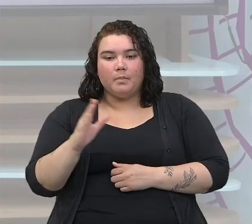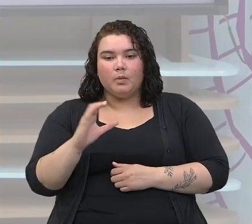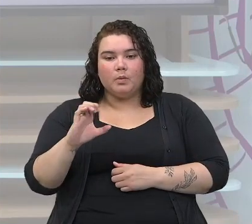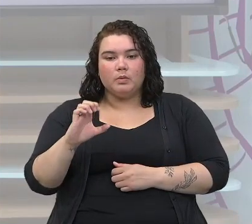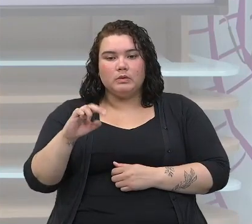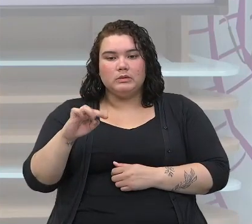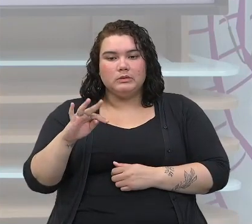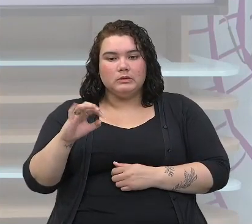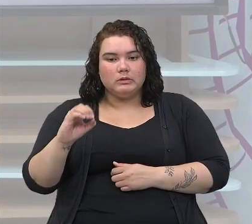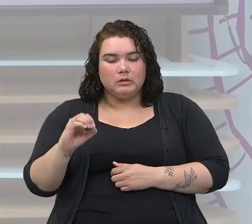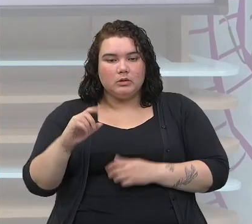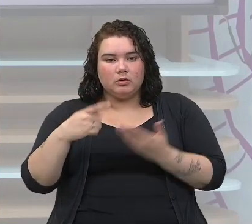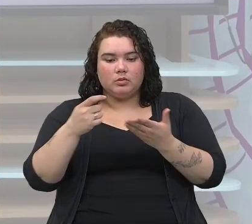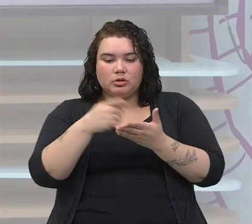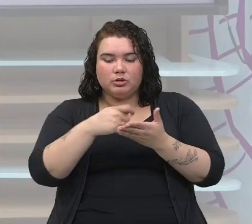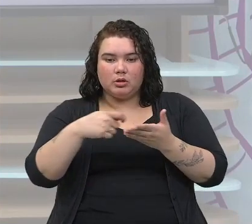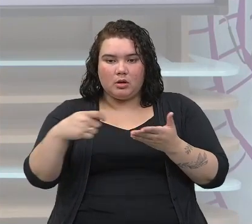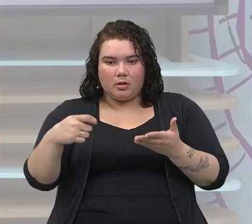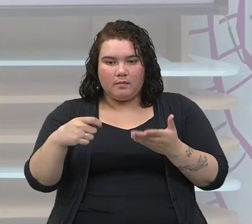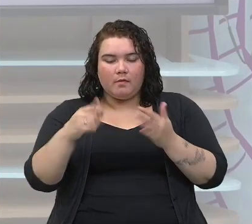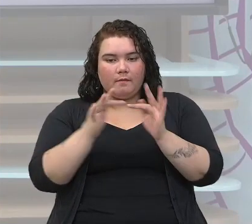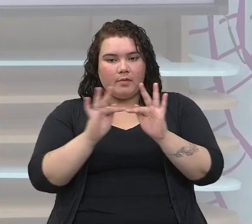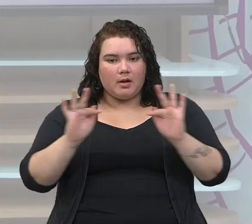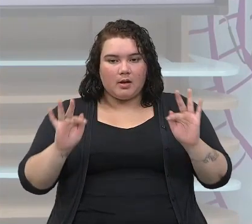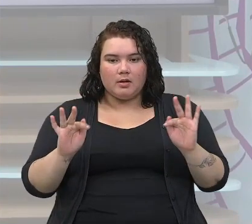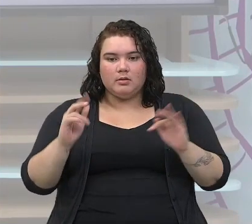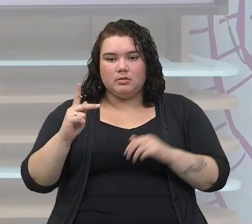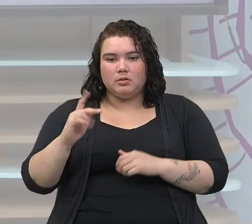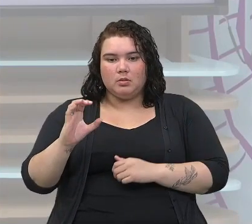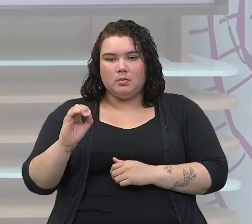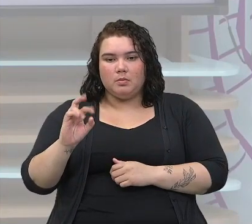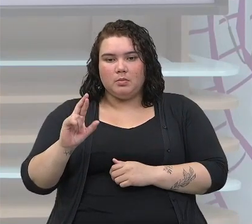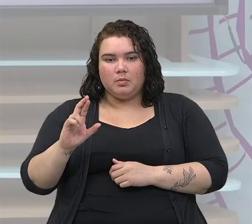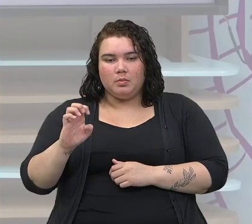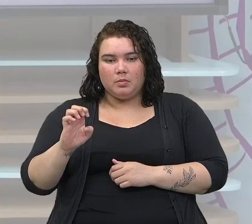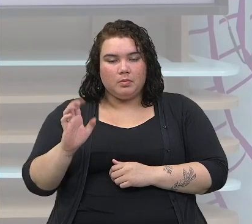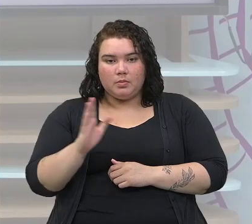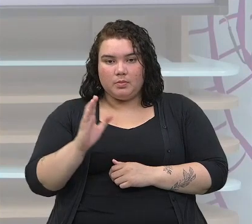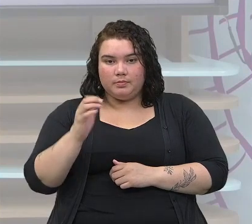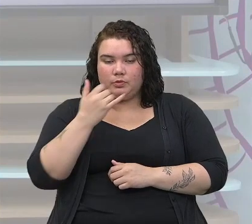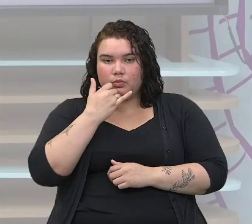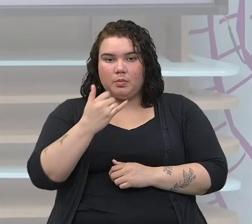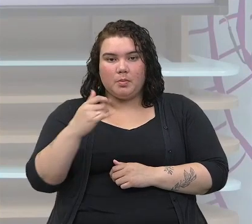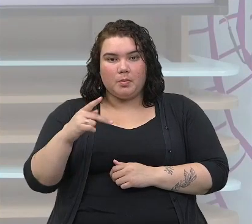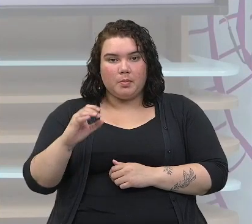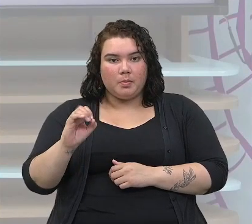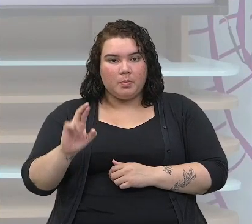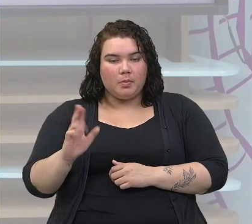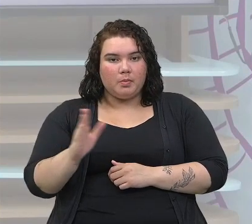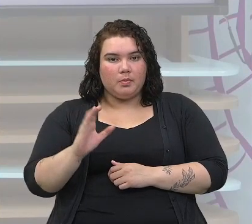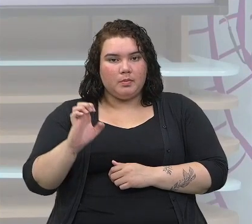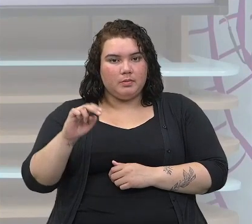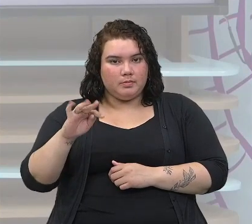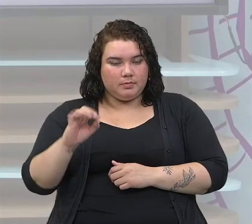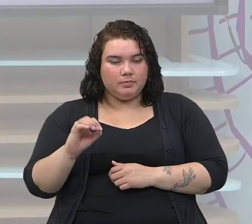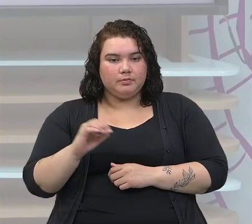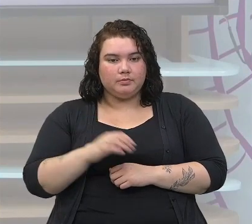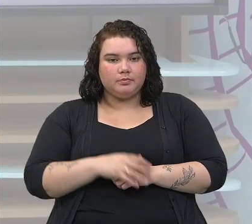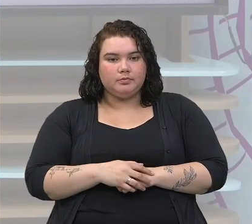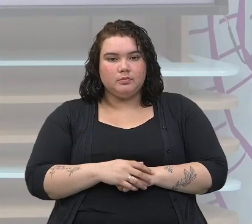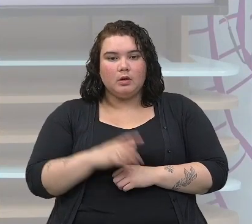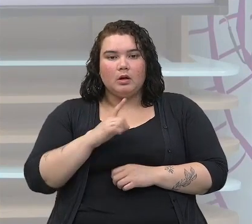por extenso, porcento, né? Porcentagem, tá? E nós vimos na nossa aula, né, uma historinha